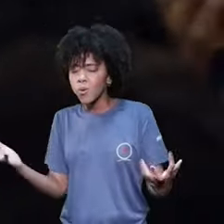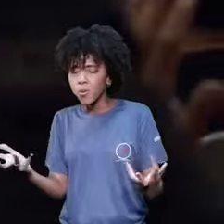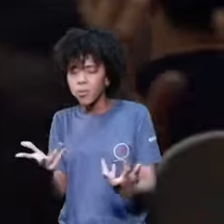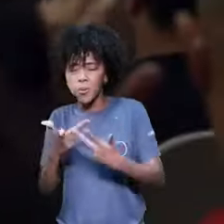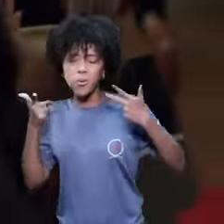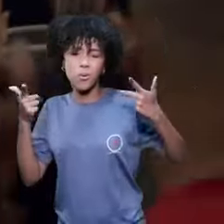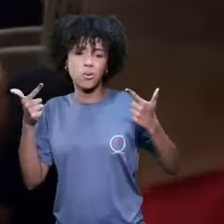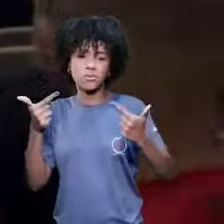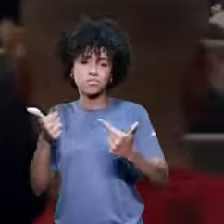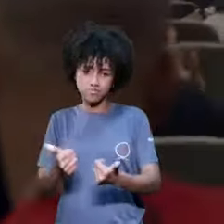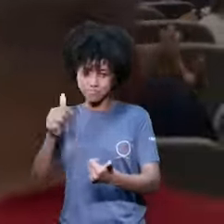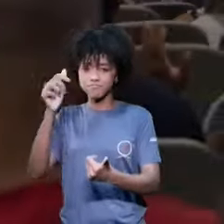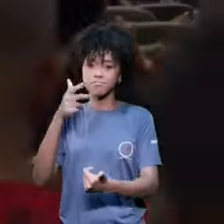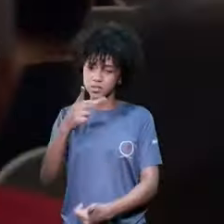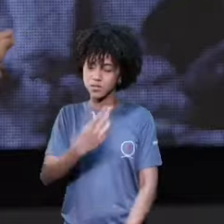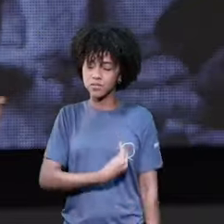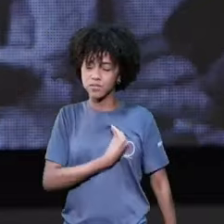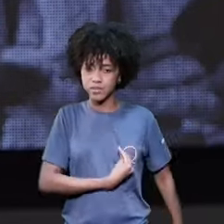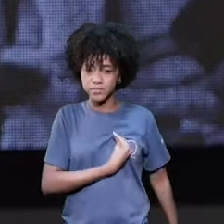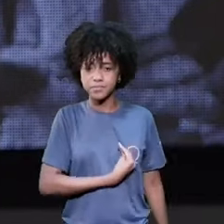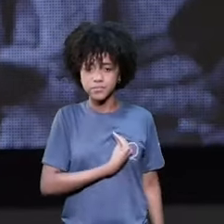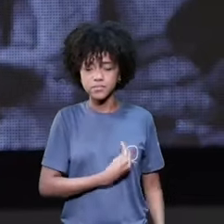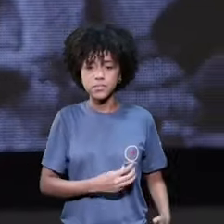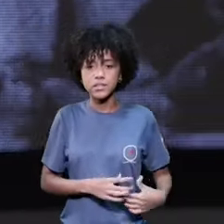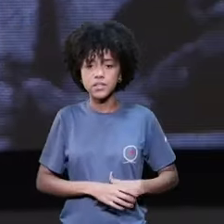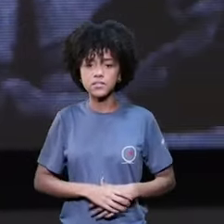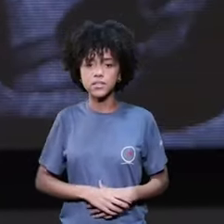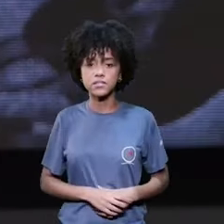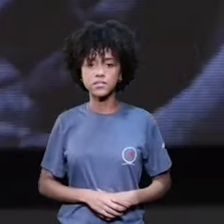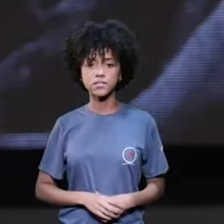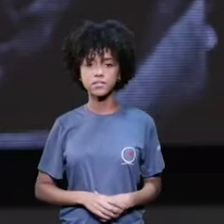extraordinário de Deus para você.